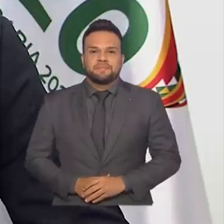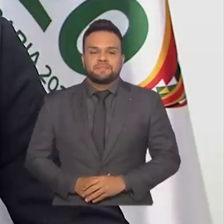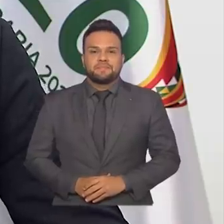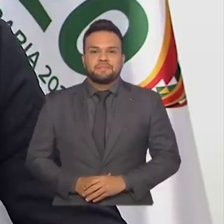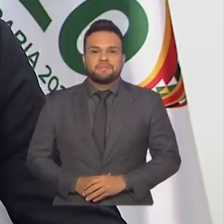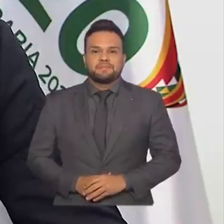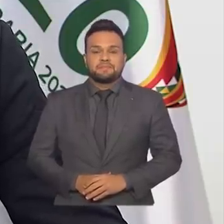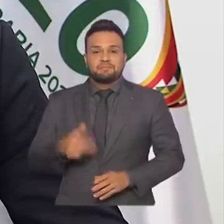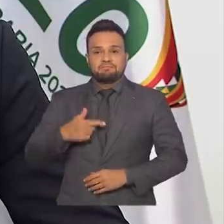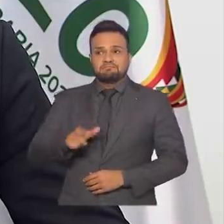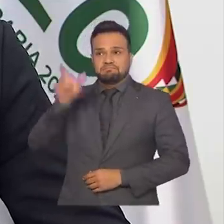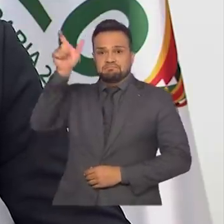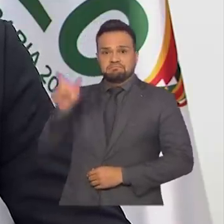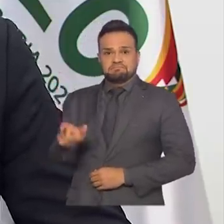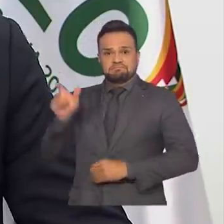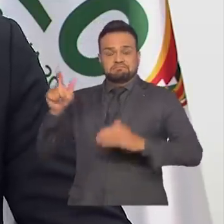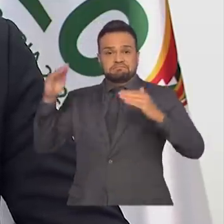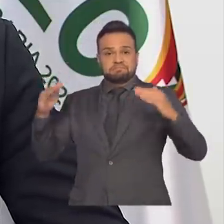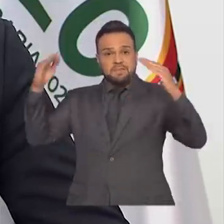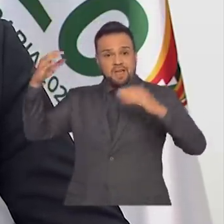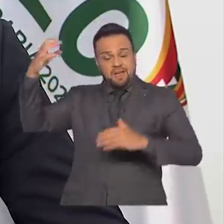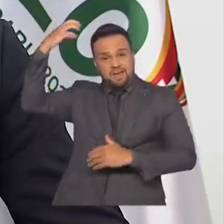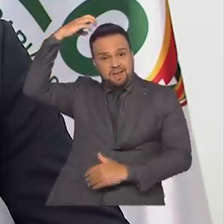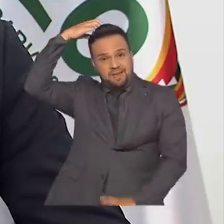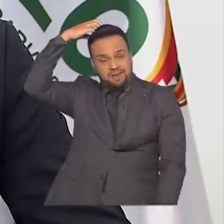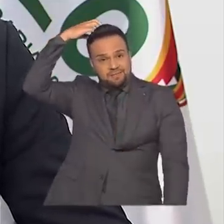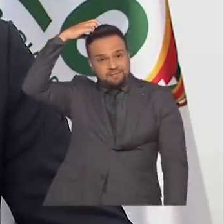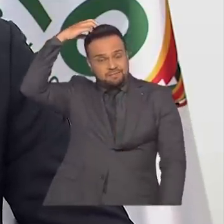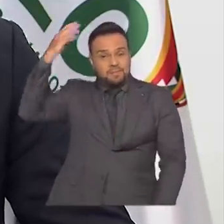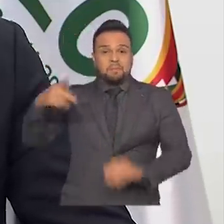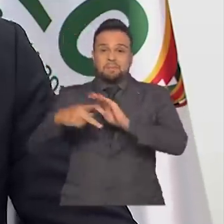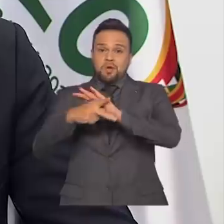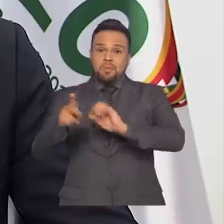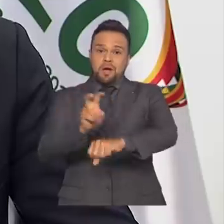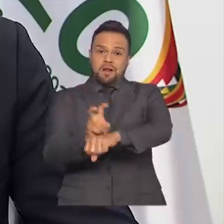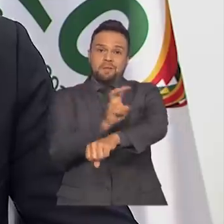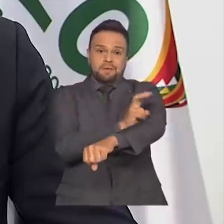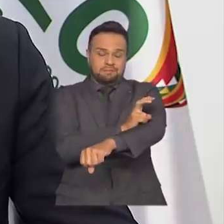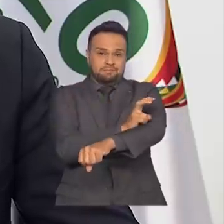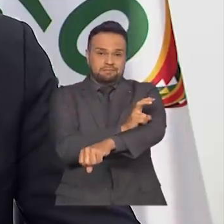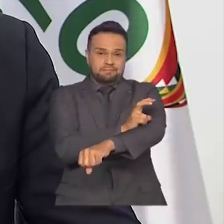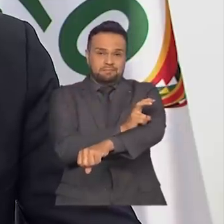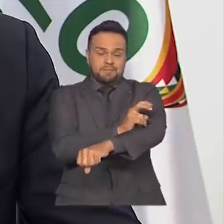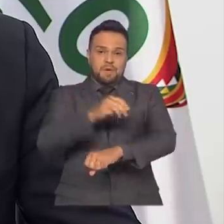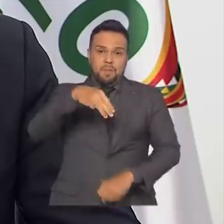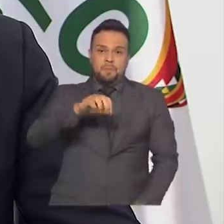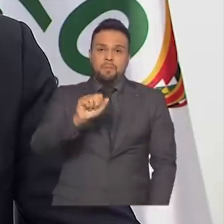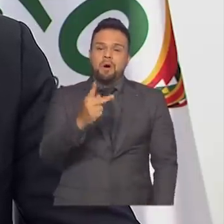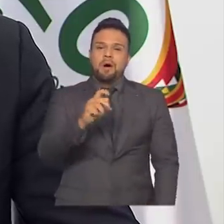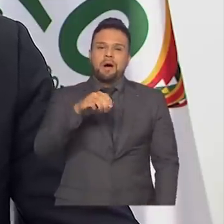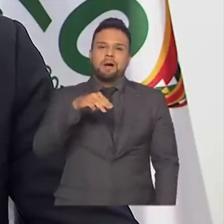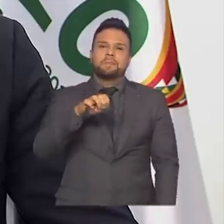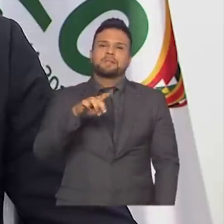Sua Alteza Real Mohammed bin Salman, príncipe herdeiro da Arábia Saudita, senhoras e senhores,